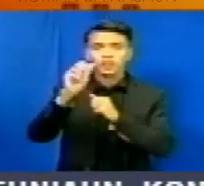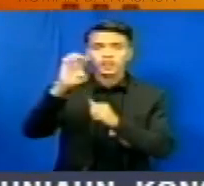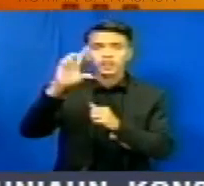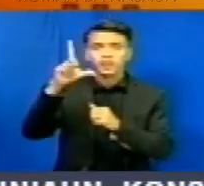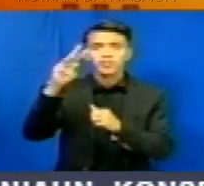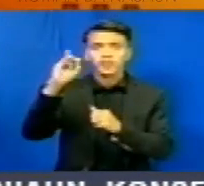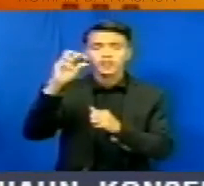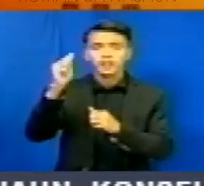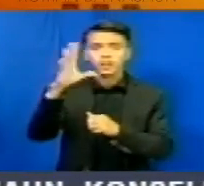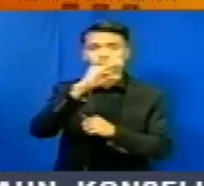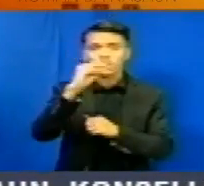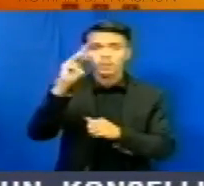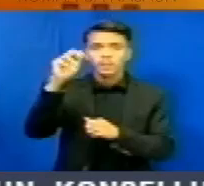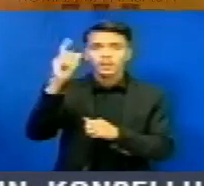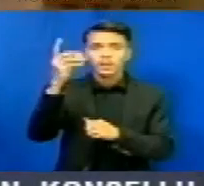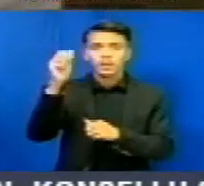no Madalena Hanjam.